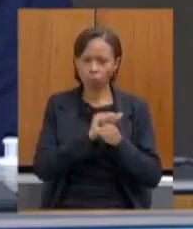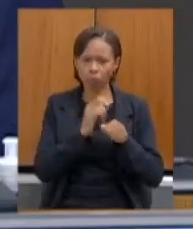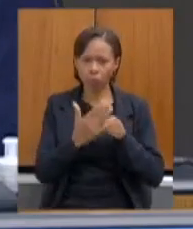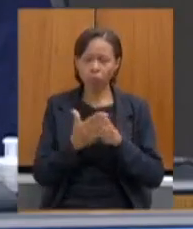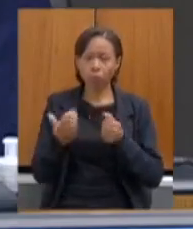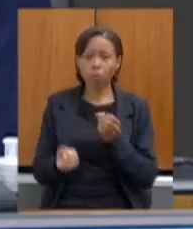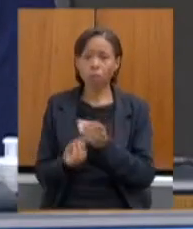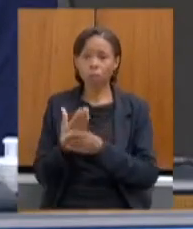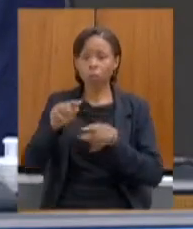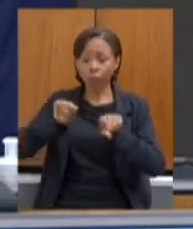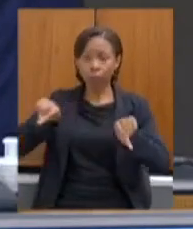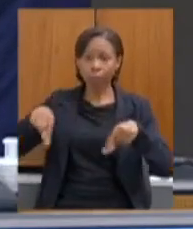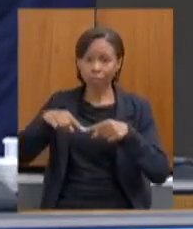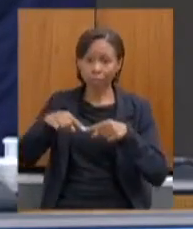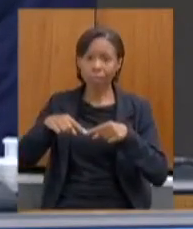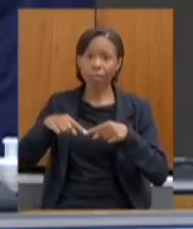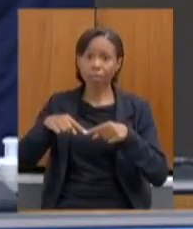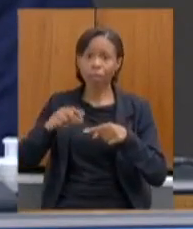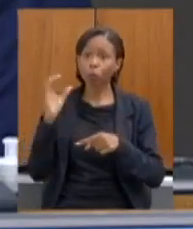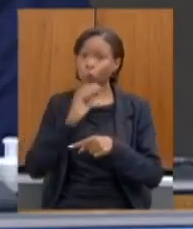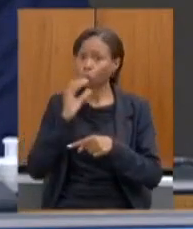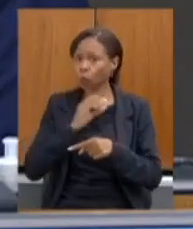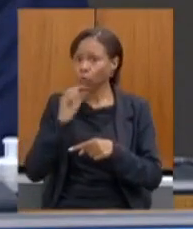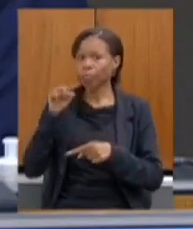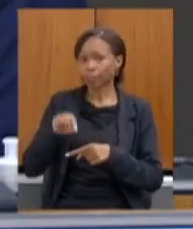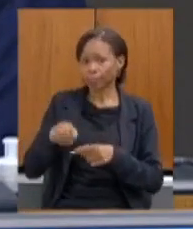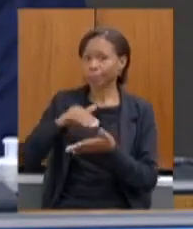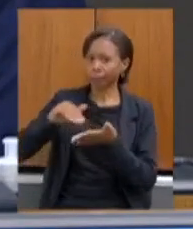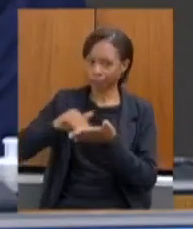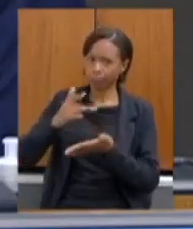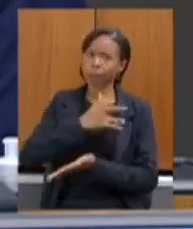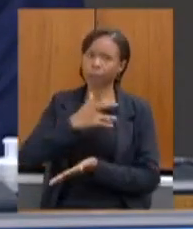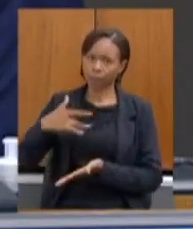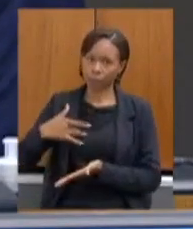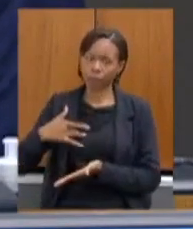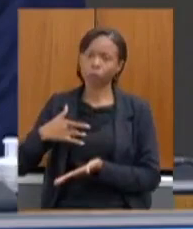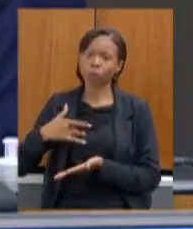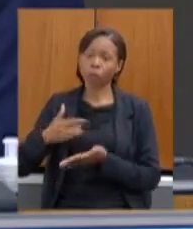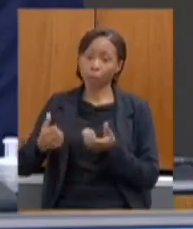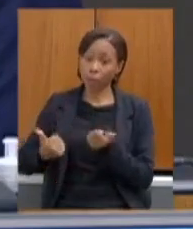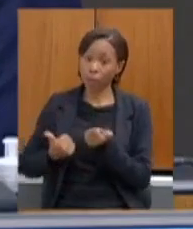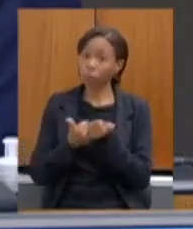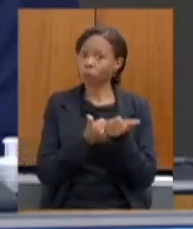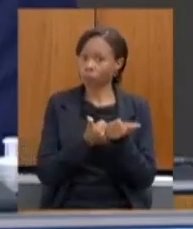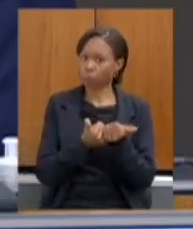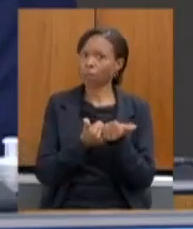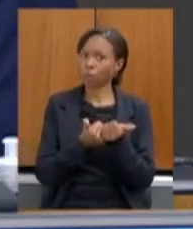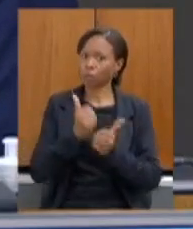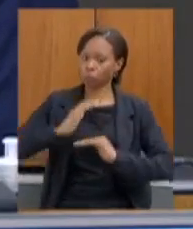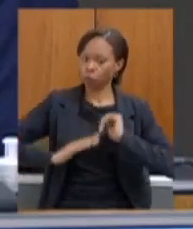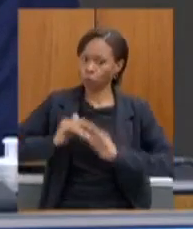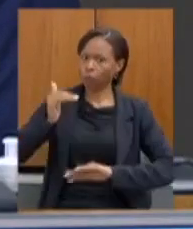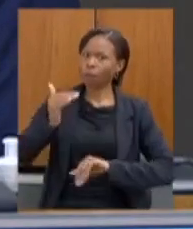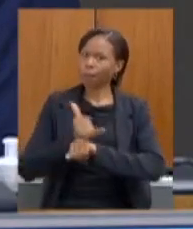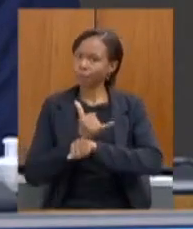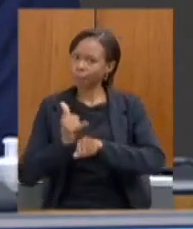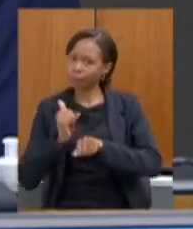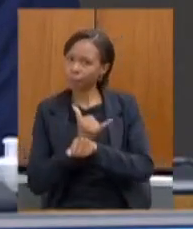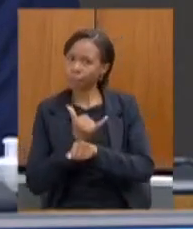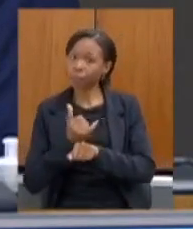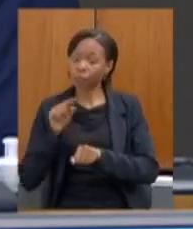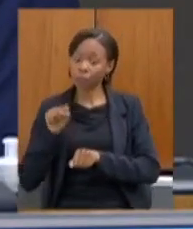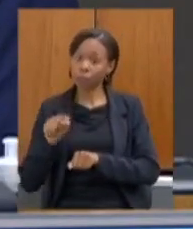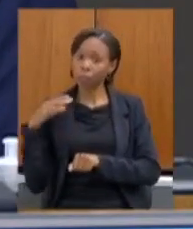situação da Secretaria de Saúde para subsidiar, do ponto de vista político, estratégico, tático e técnico, a tomada de